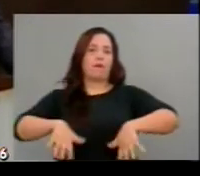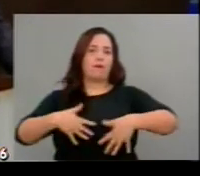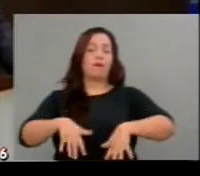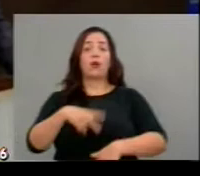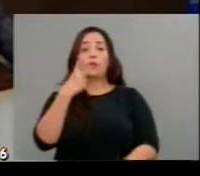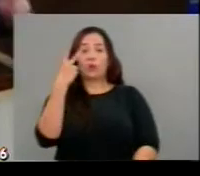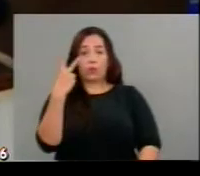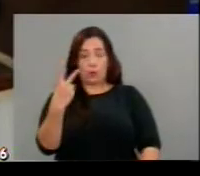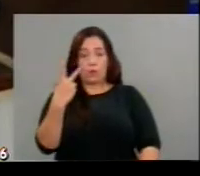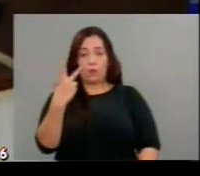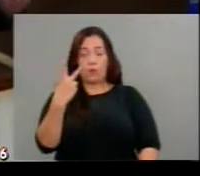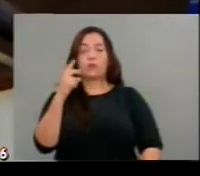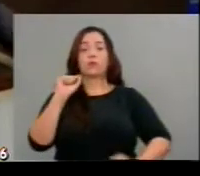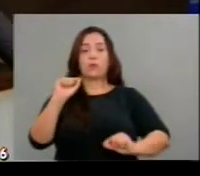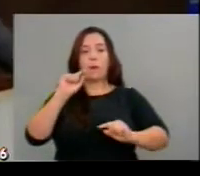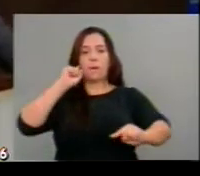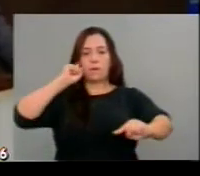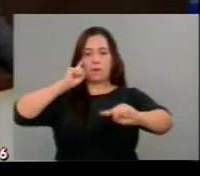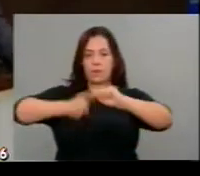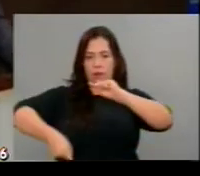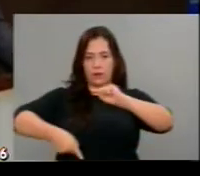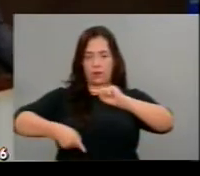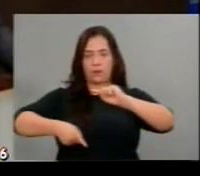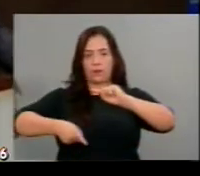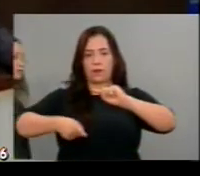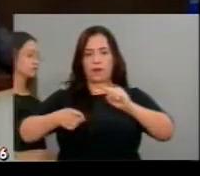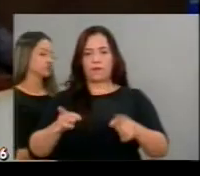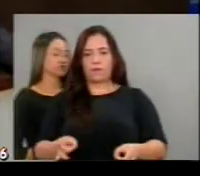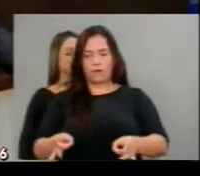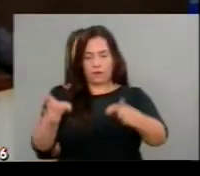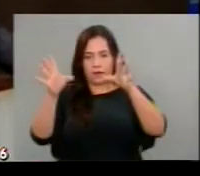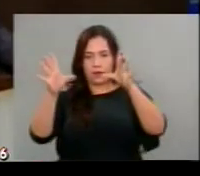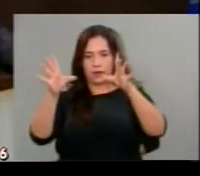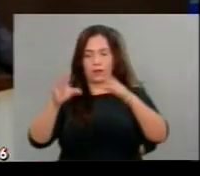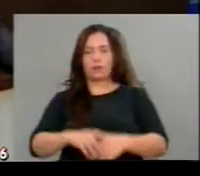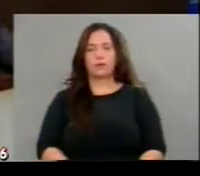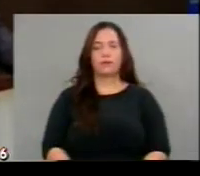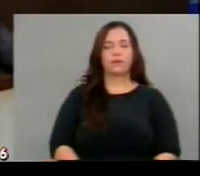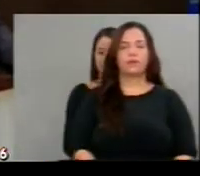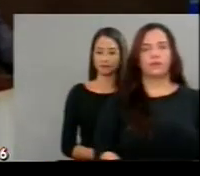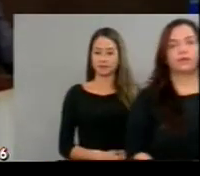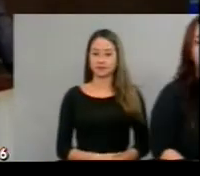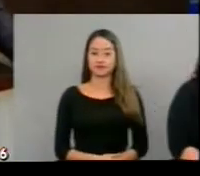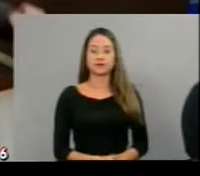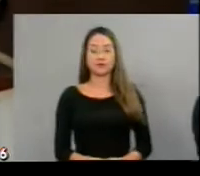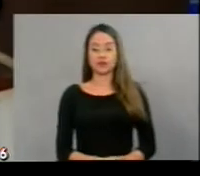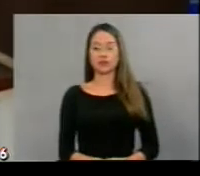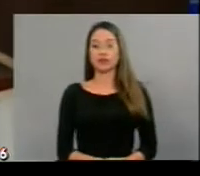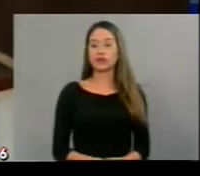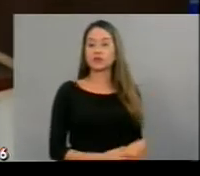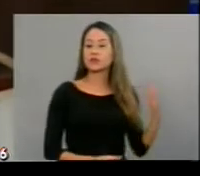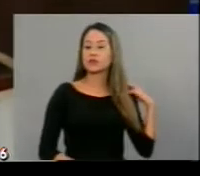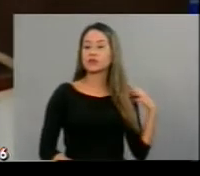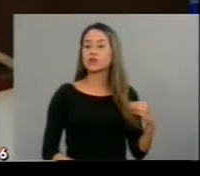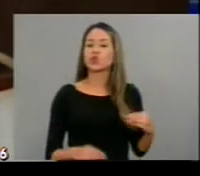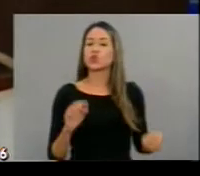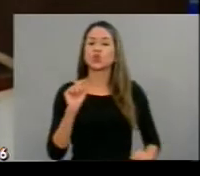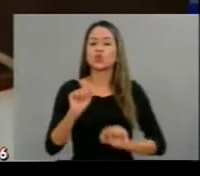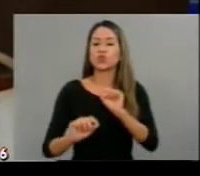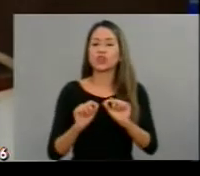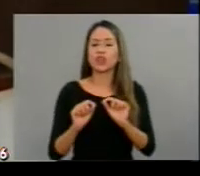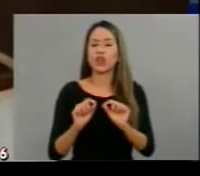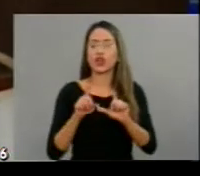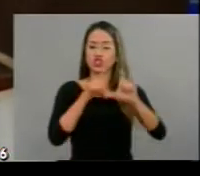emendas proibiam a venda da dívida ativa. Para quem está em casa, o que é a dívida